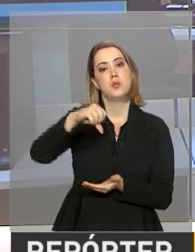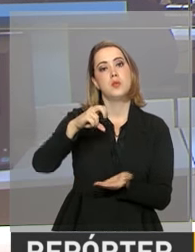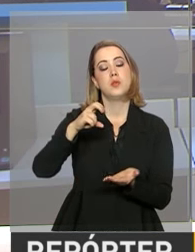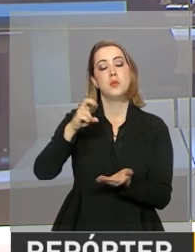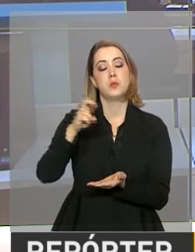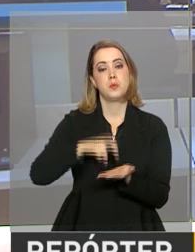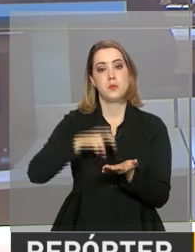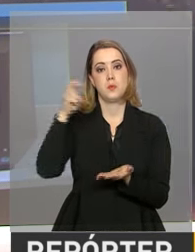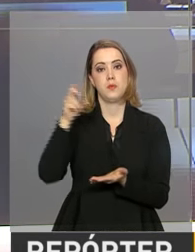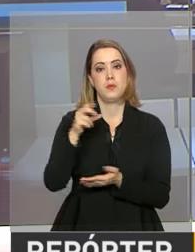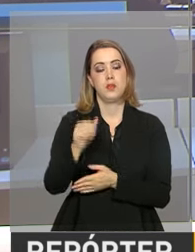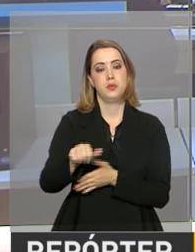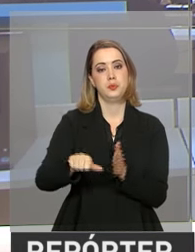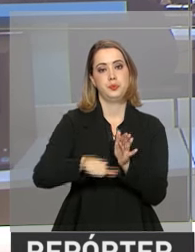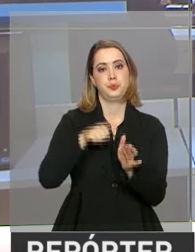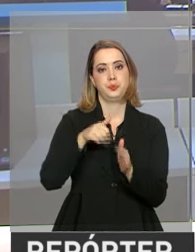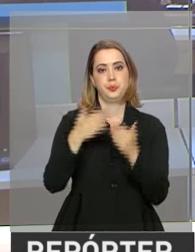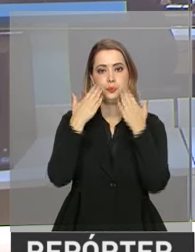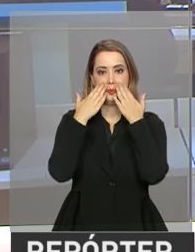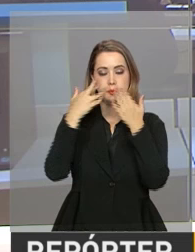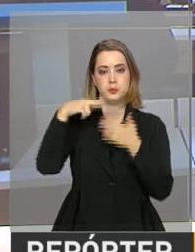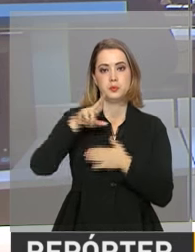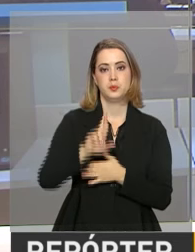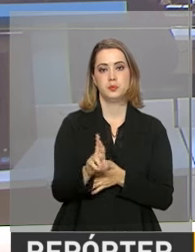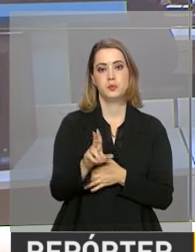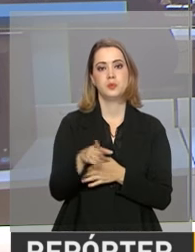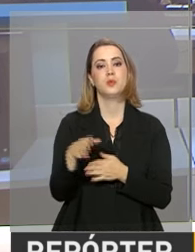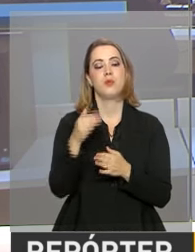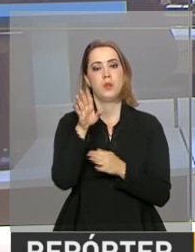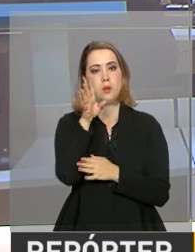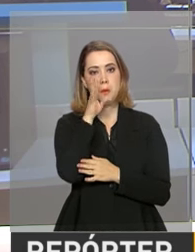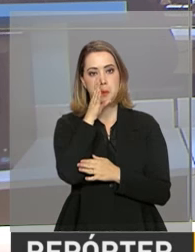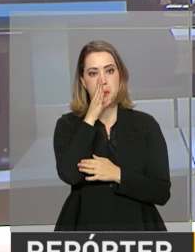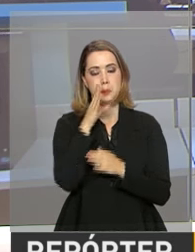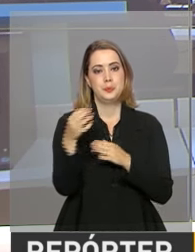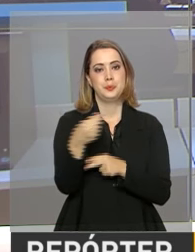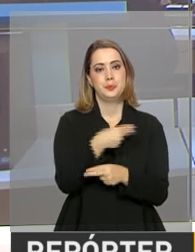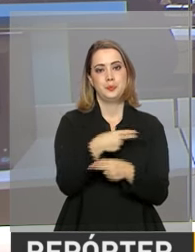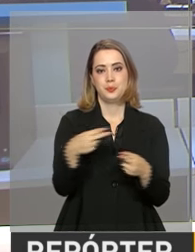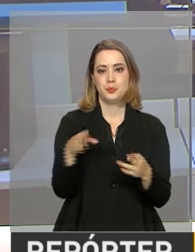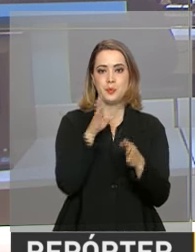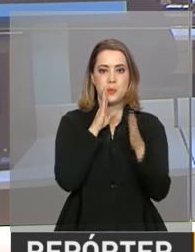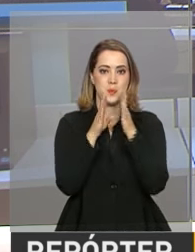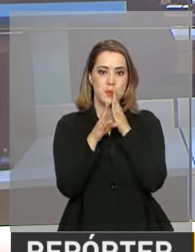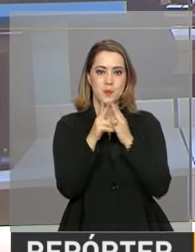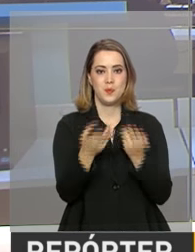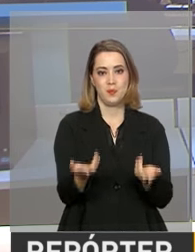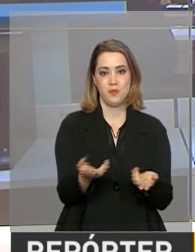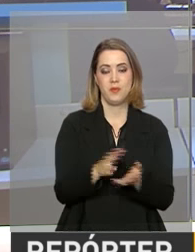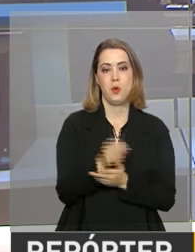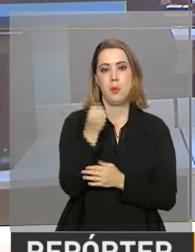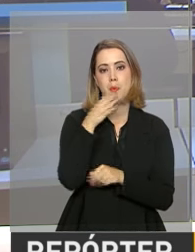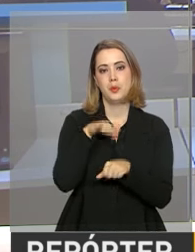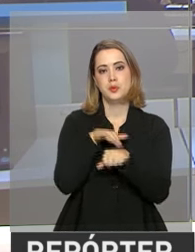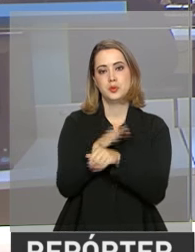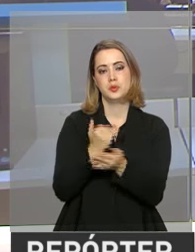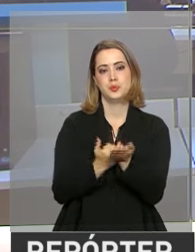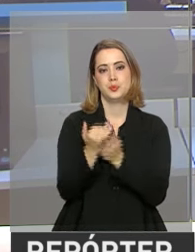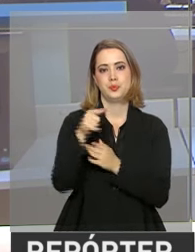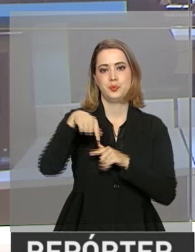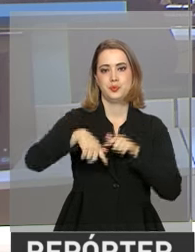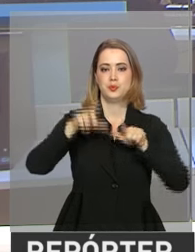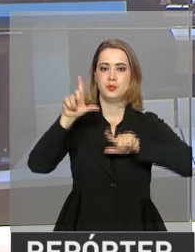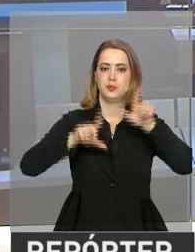manhã na primeira edição do repóter NBR no dia acompanhe também as novidades Pelas nossas redes sociais uma boa noite para você e